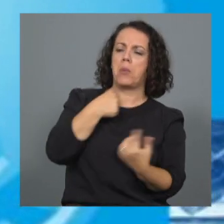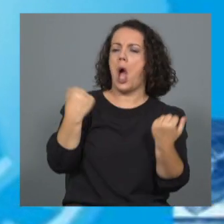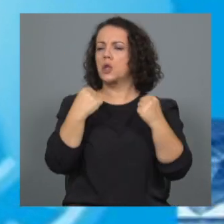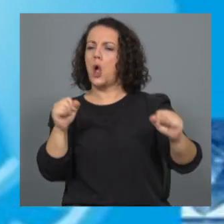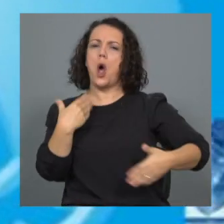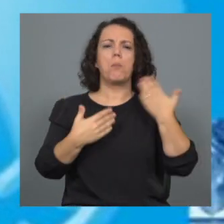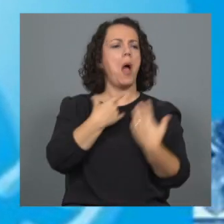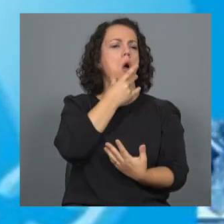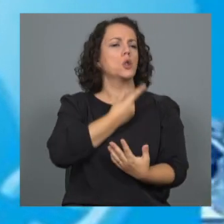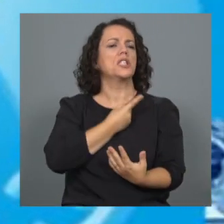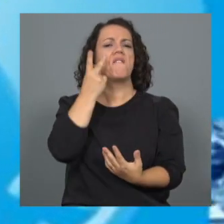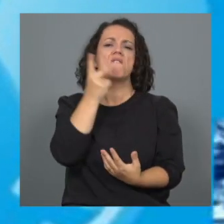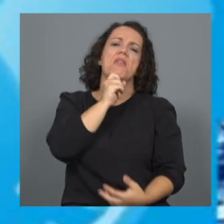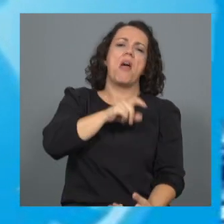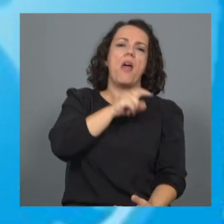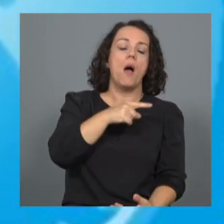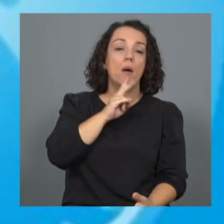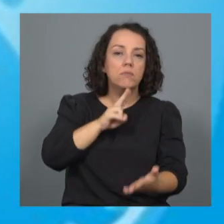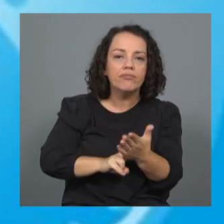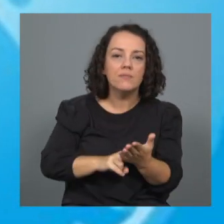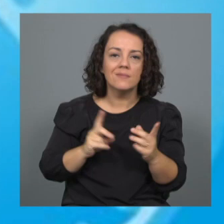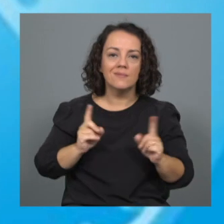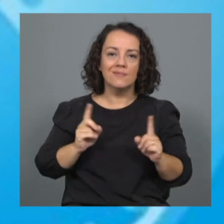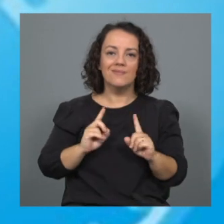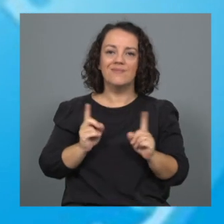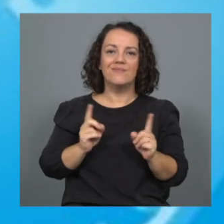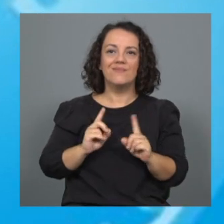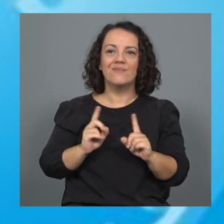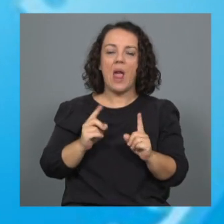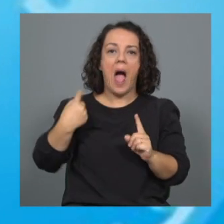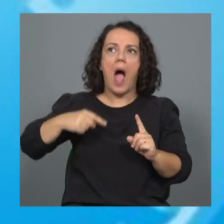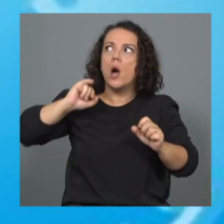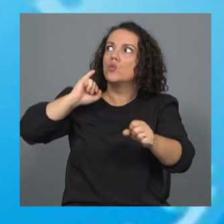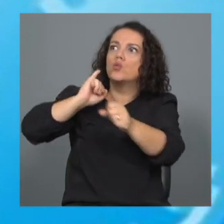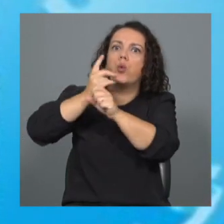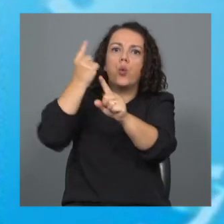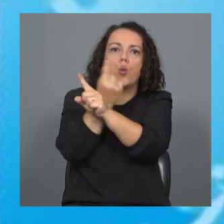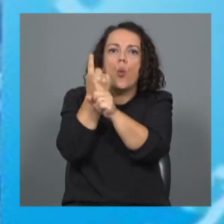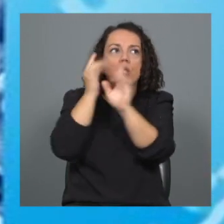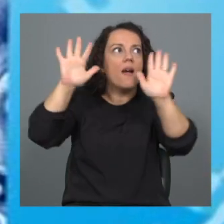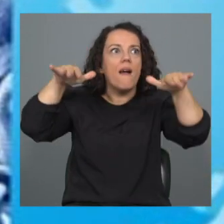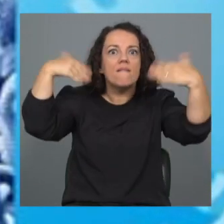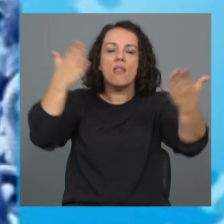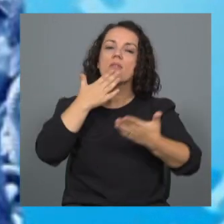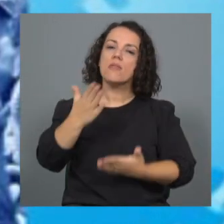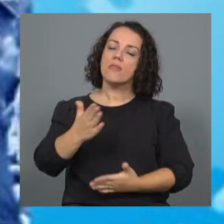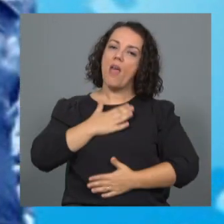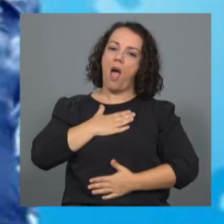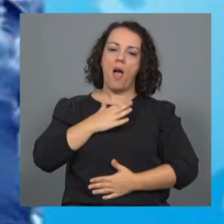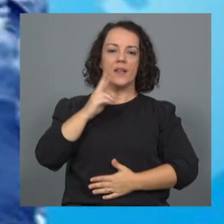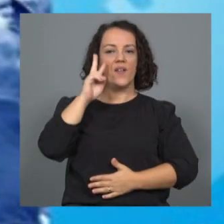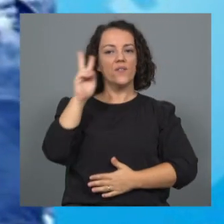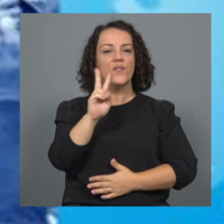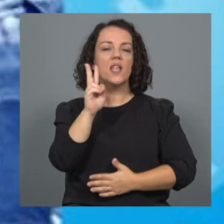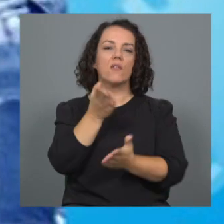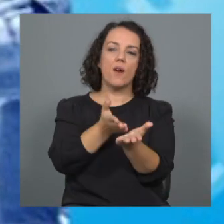fundo não somos. Há alguma coisa maior do que nós que no fundo nos dá o ser e que nos mantém vivos e ao